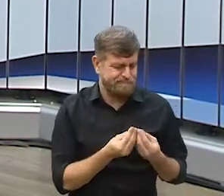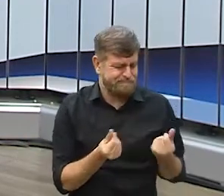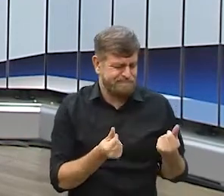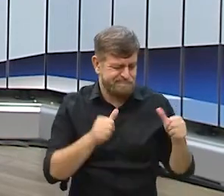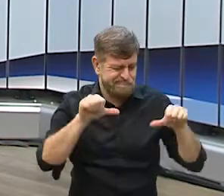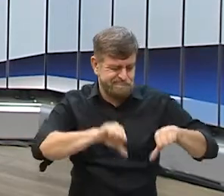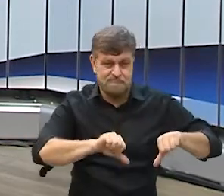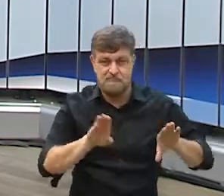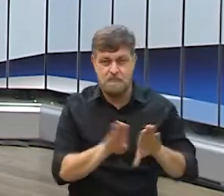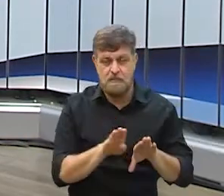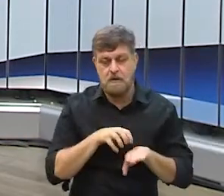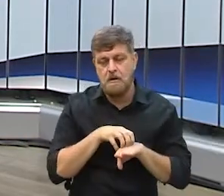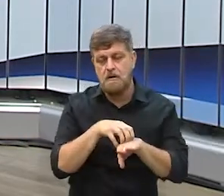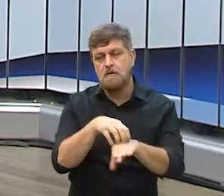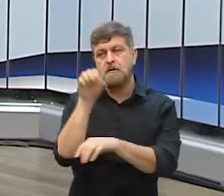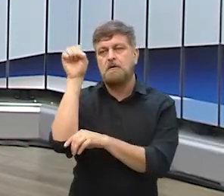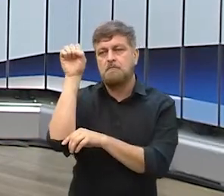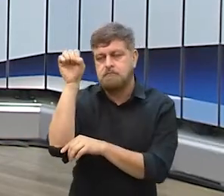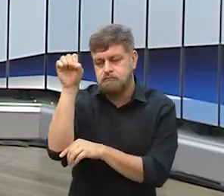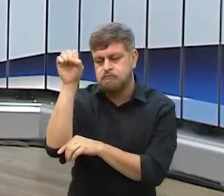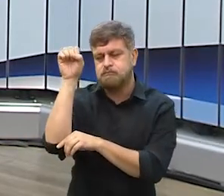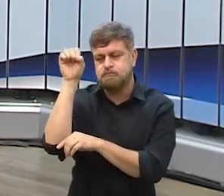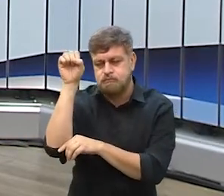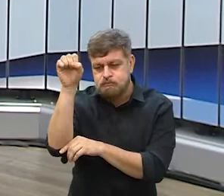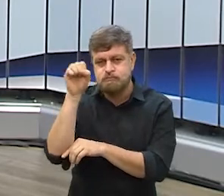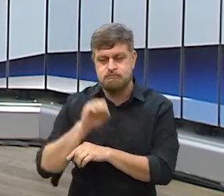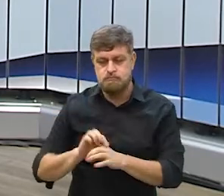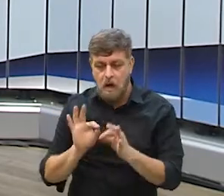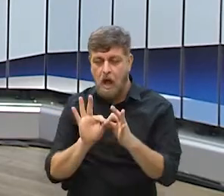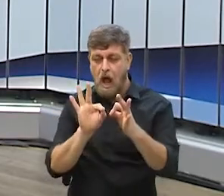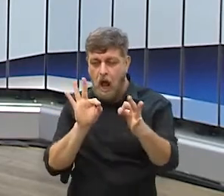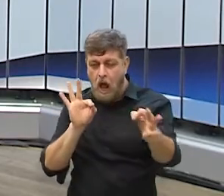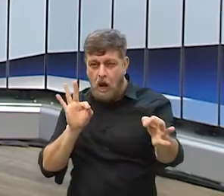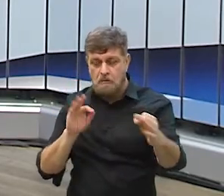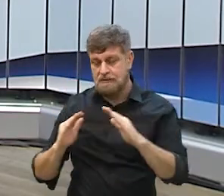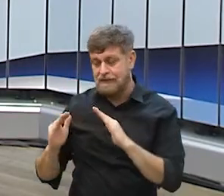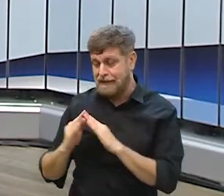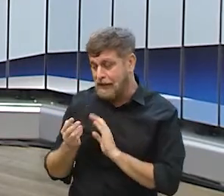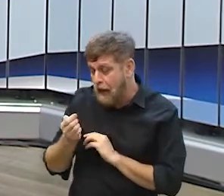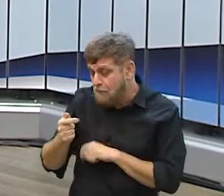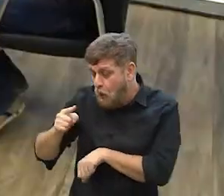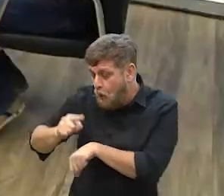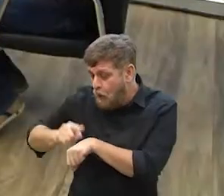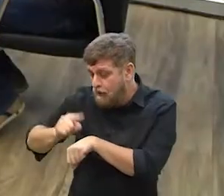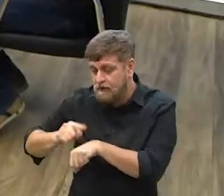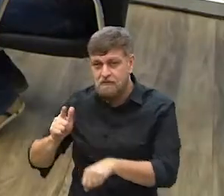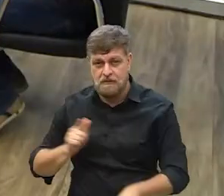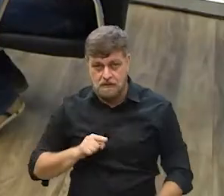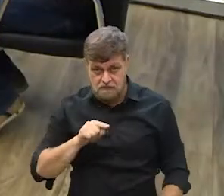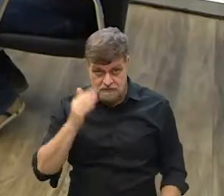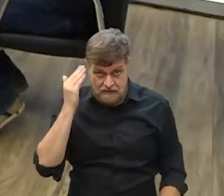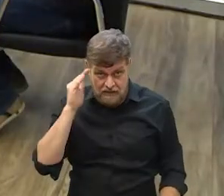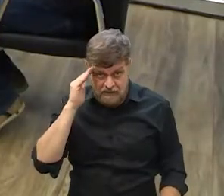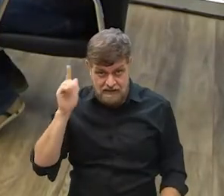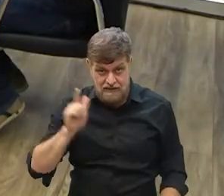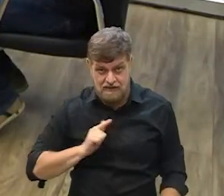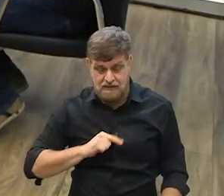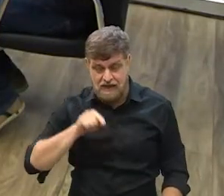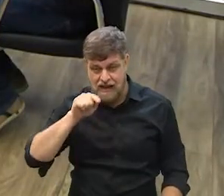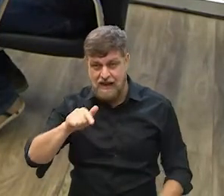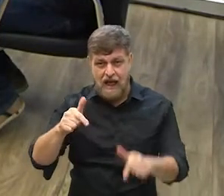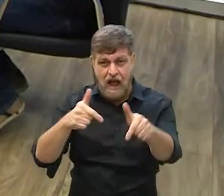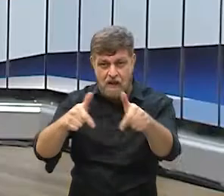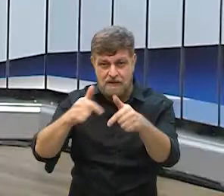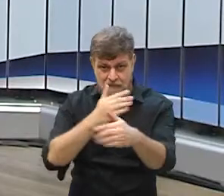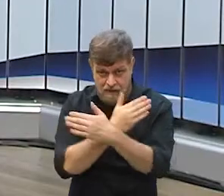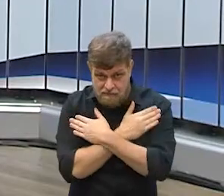tempo no transporte público e menos em casa, no lazer. Vocês entendem também que existe falta de emprego